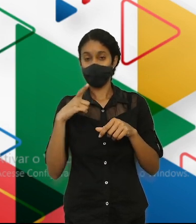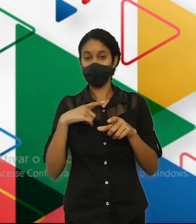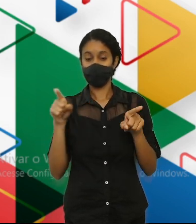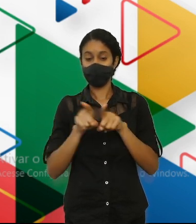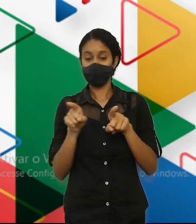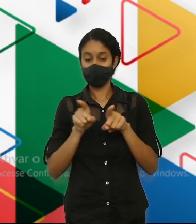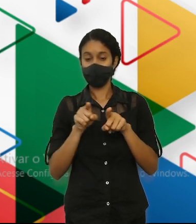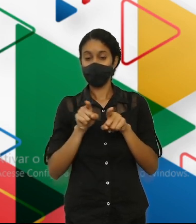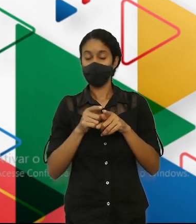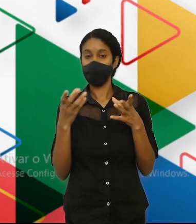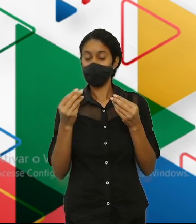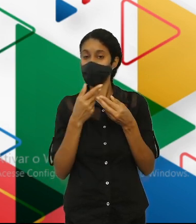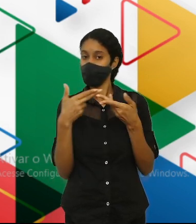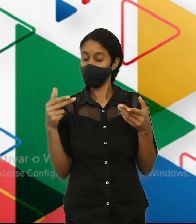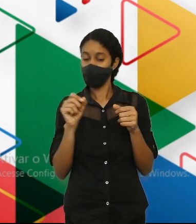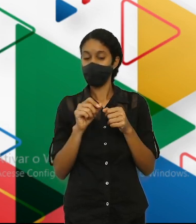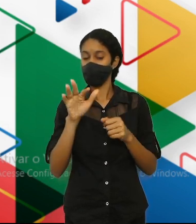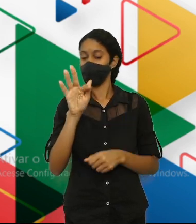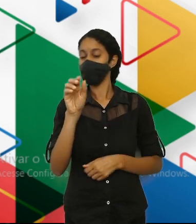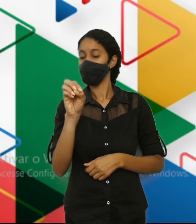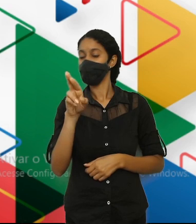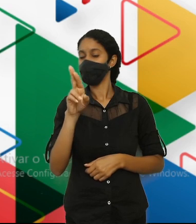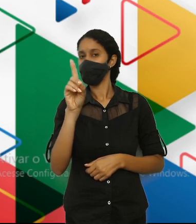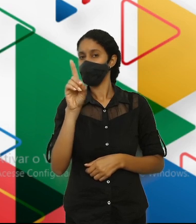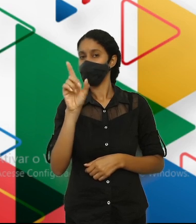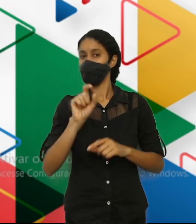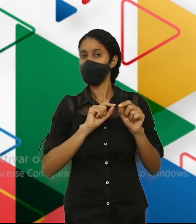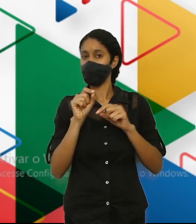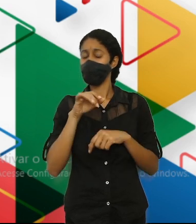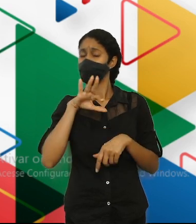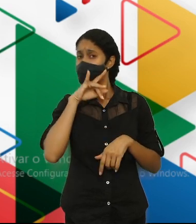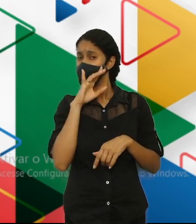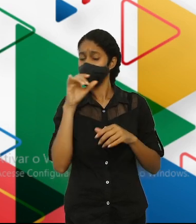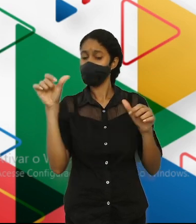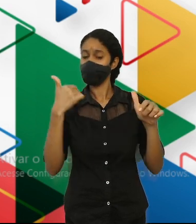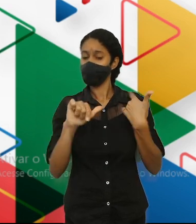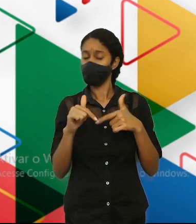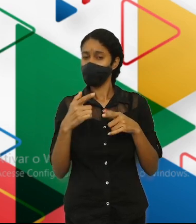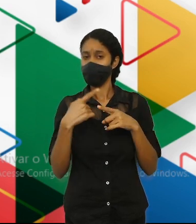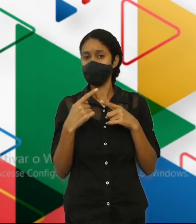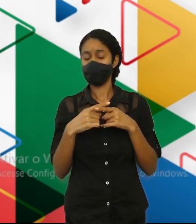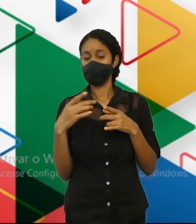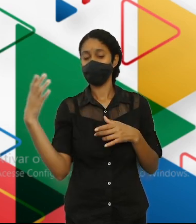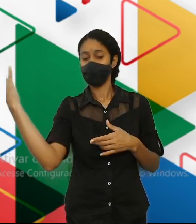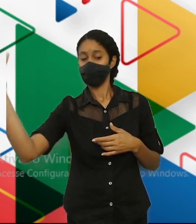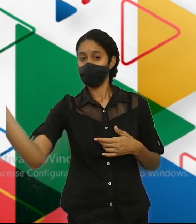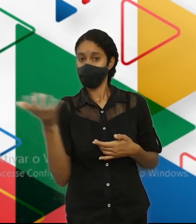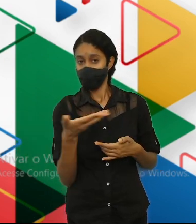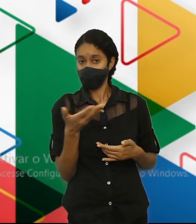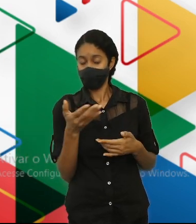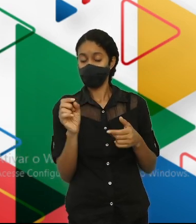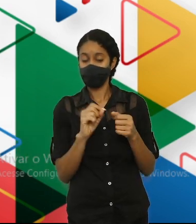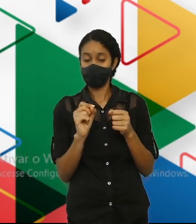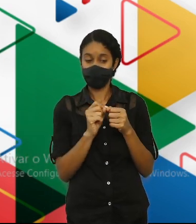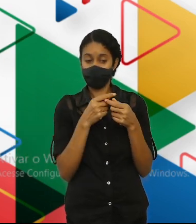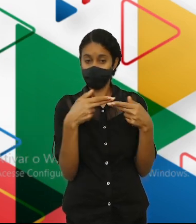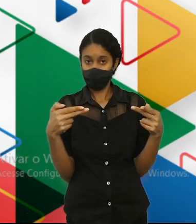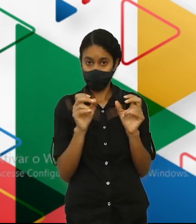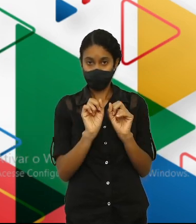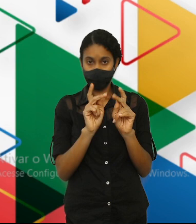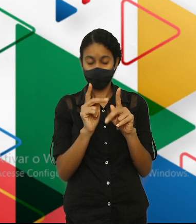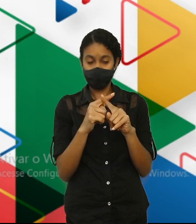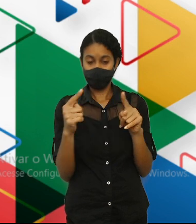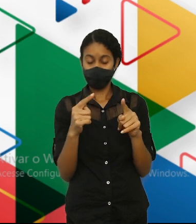também em massa. Então o Fordismo ele é mais destrutivo, porque ele pensa em acelerar o processo produtivo para